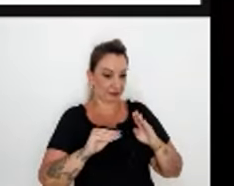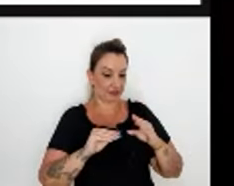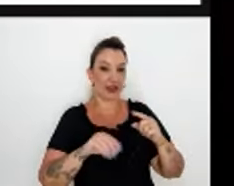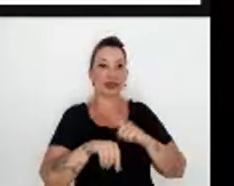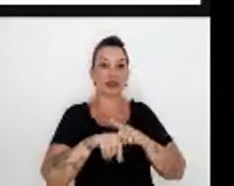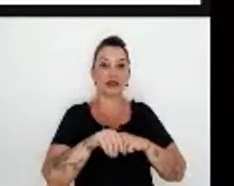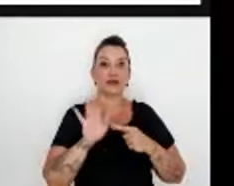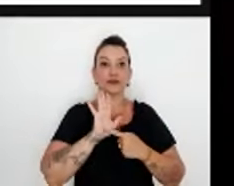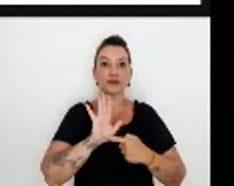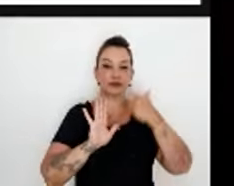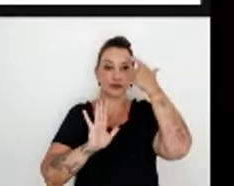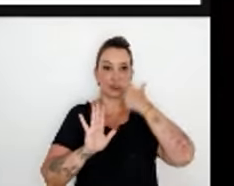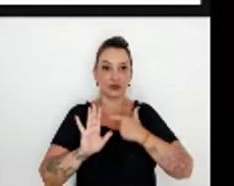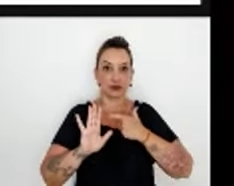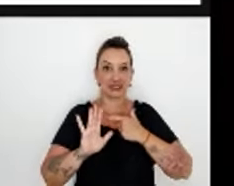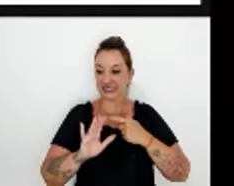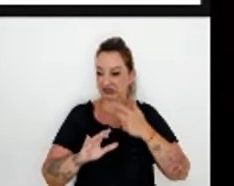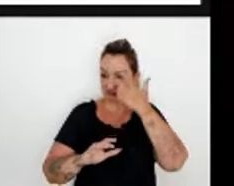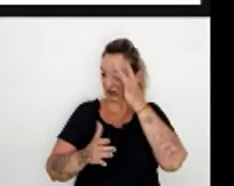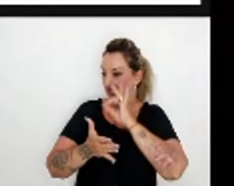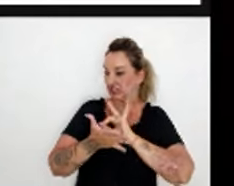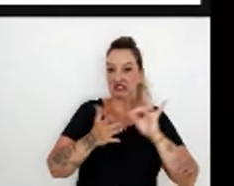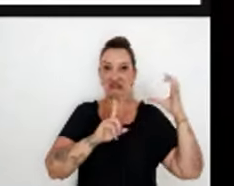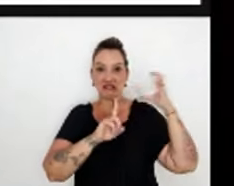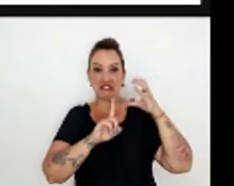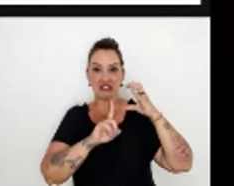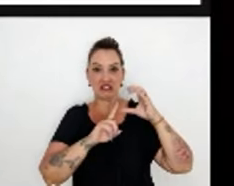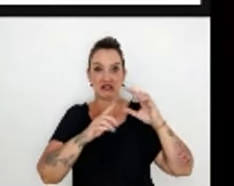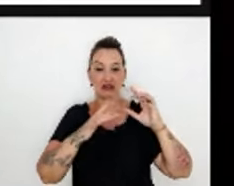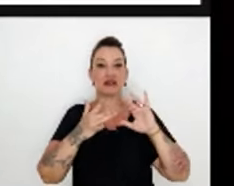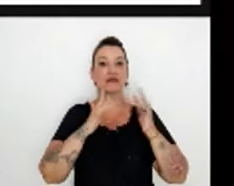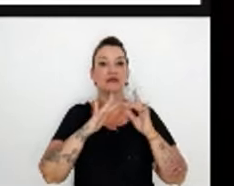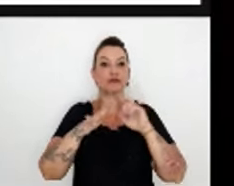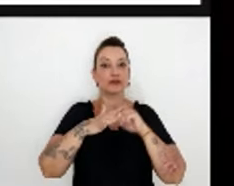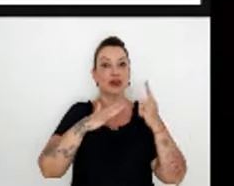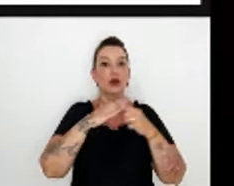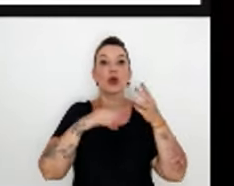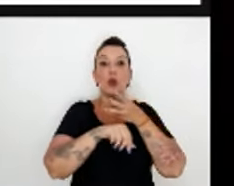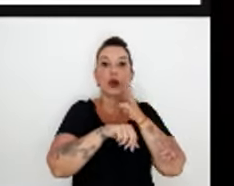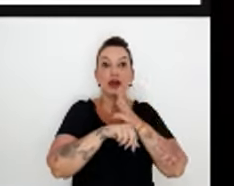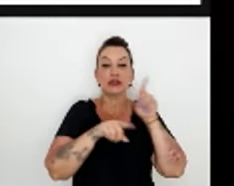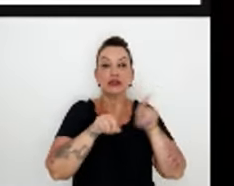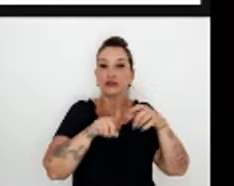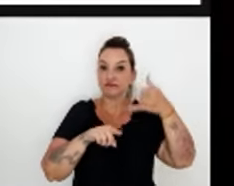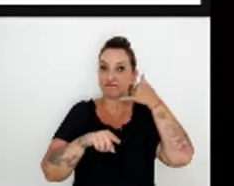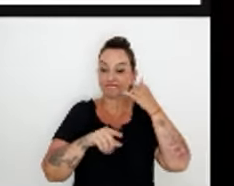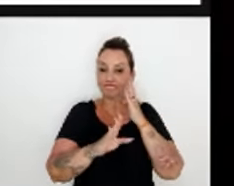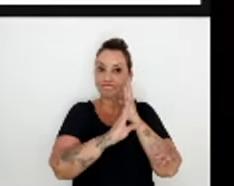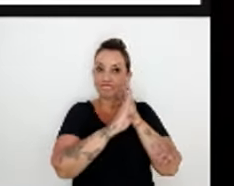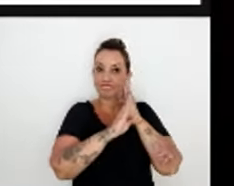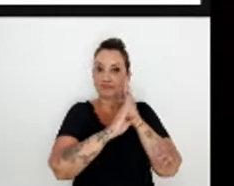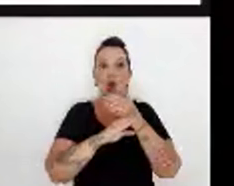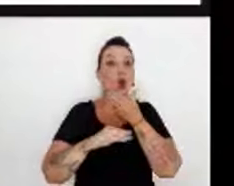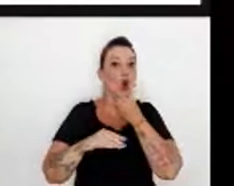perfil dos haters que a atacaram nas redes sociais por WhatsApp e por telefone e identificou homens